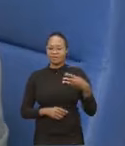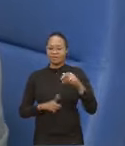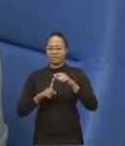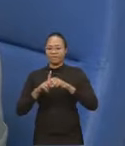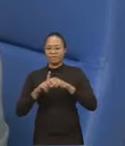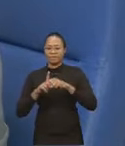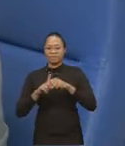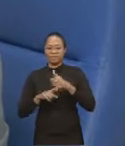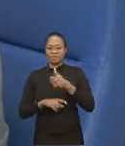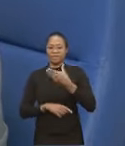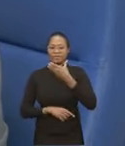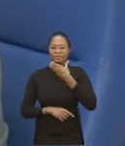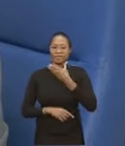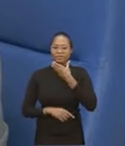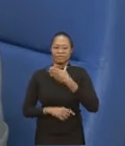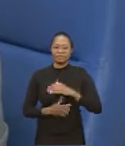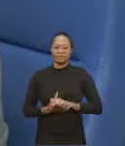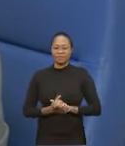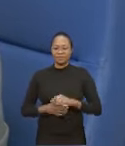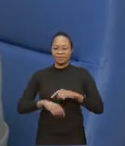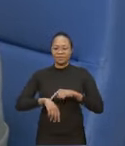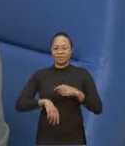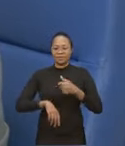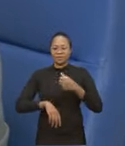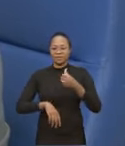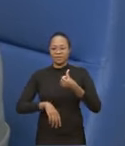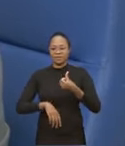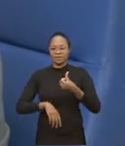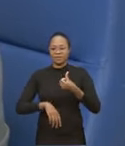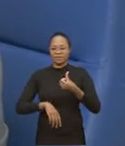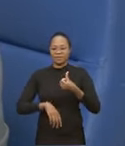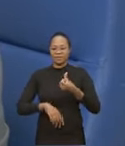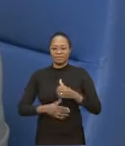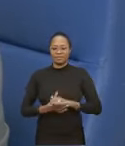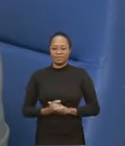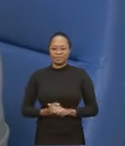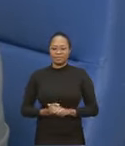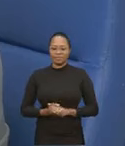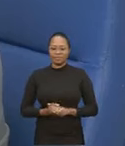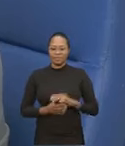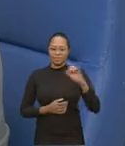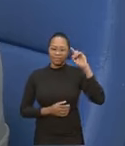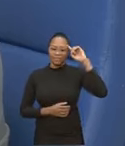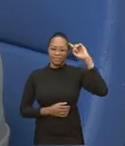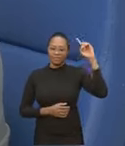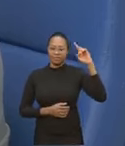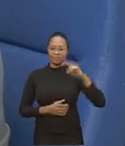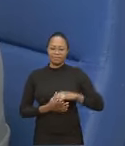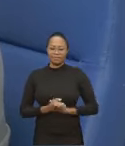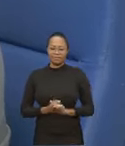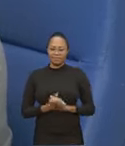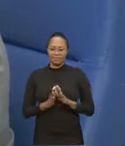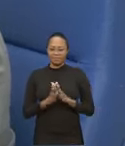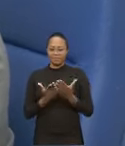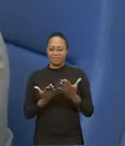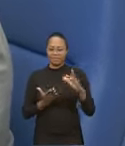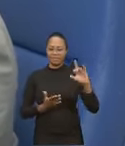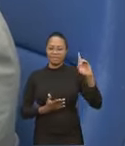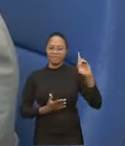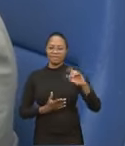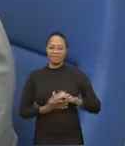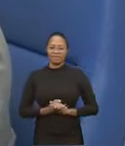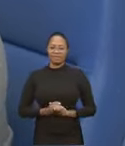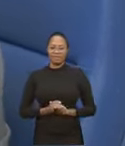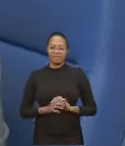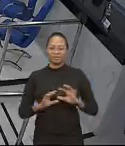13/12/2023, às 18 horas, no plenário da Câmara Municipal de Camaçari, em homenagem ao Dia da Bíblia, que é comemorado no segundo domingo